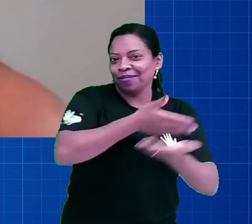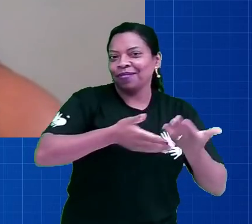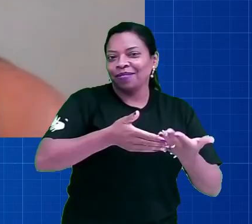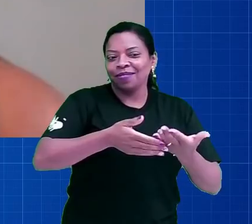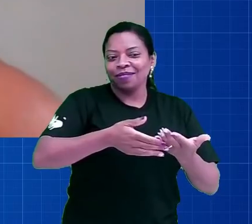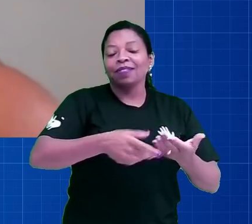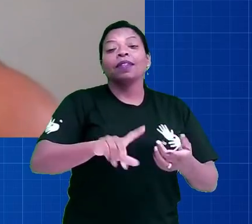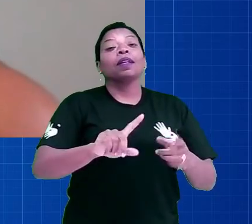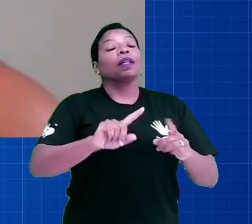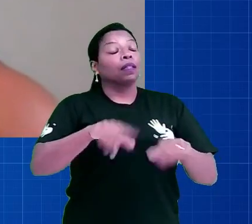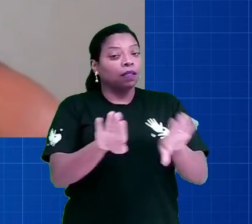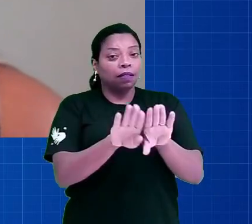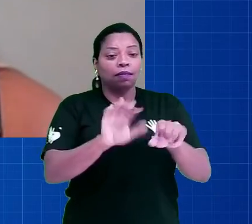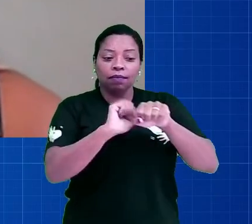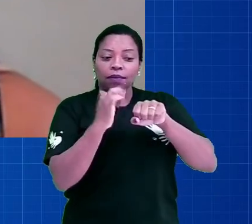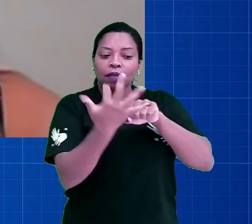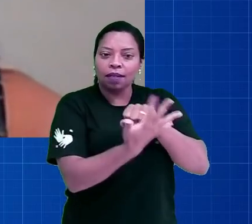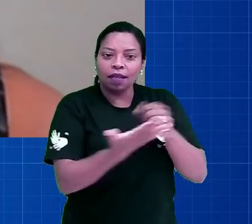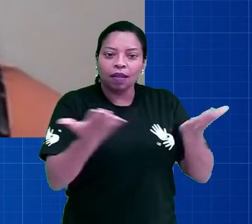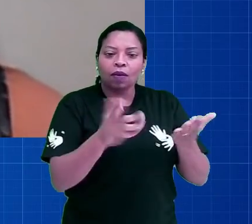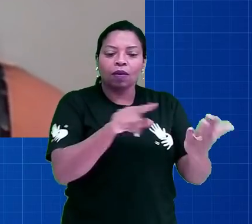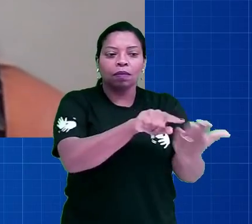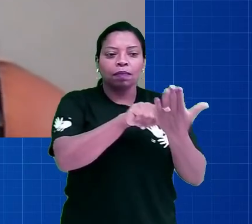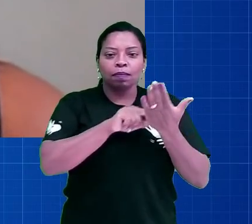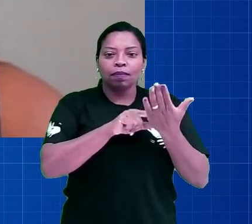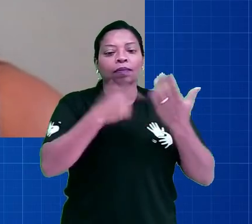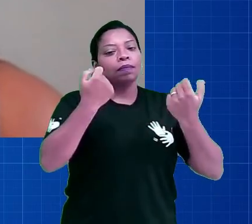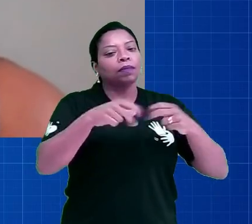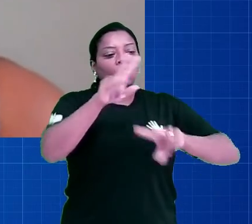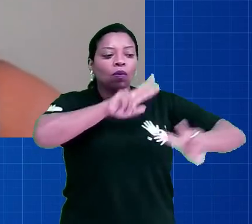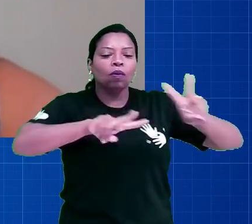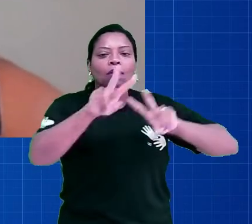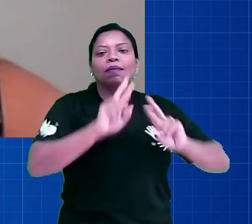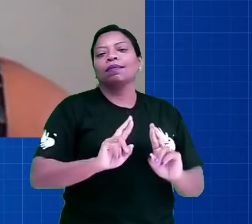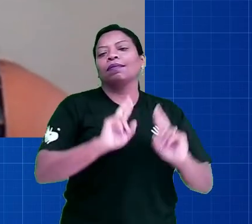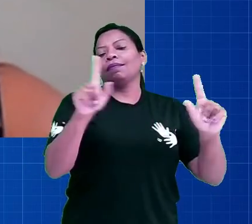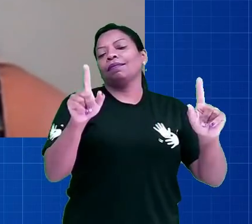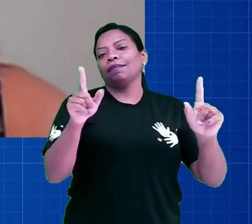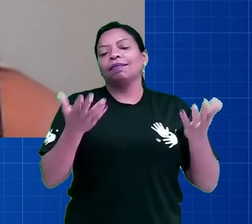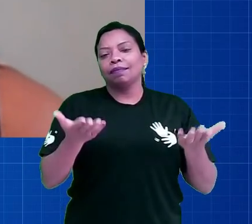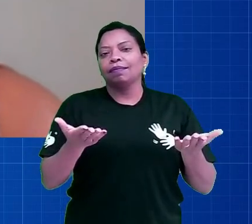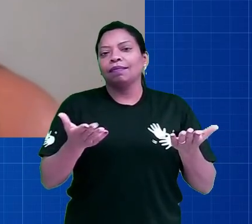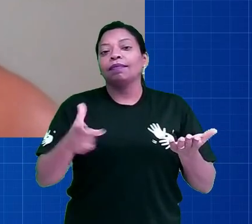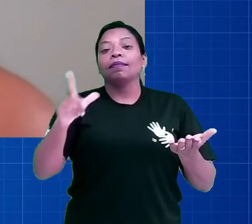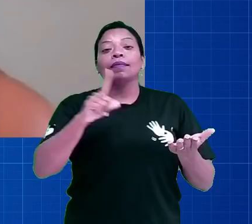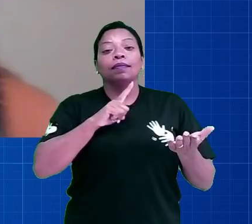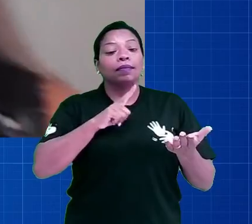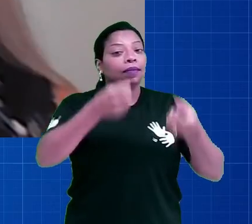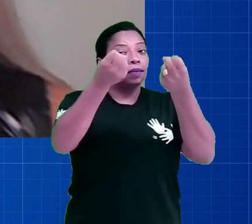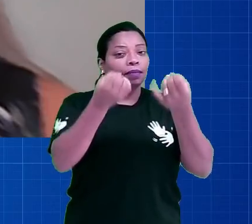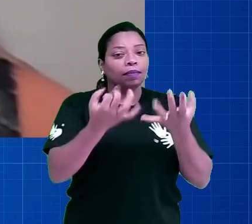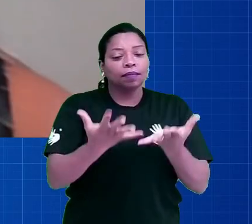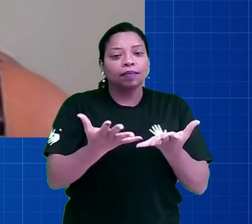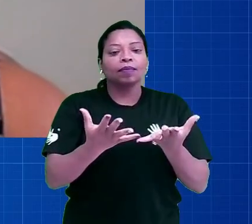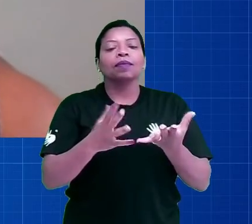estão ali e que realmente, principalmente pós-pandemia, precisam desse olhar diferenciado. Então, a gente tem muitos relatos das professoras